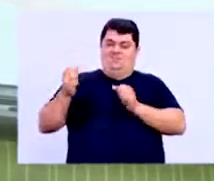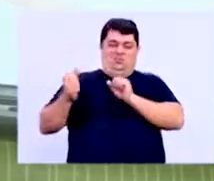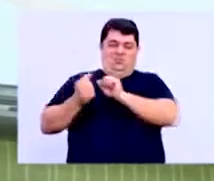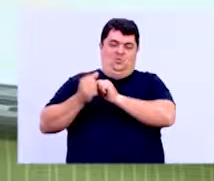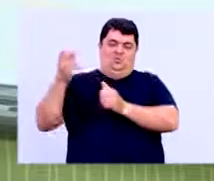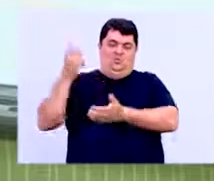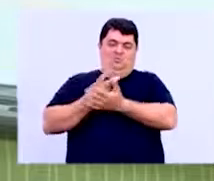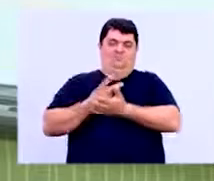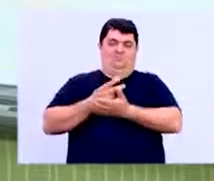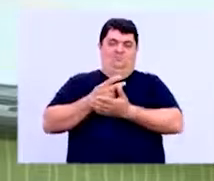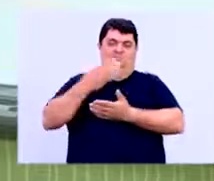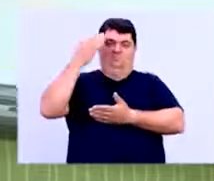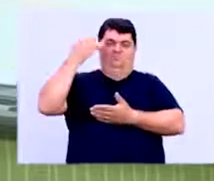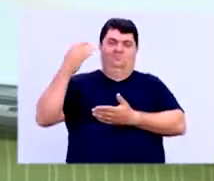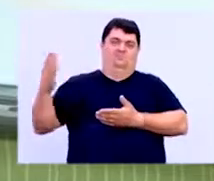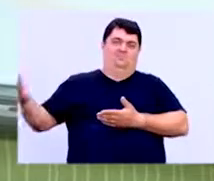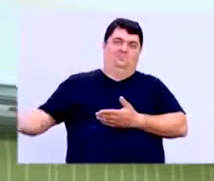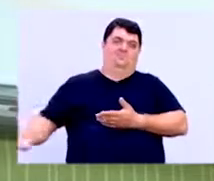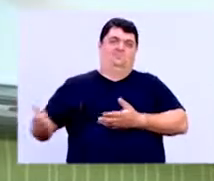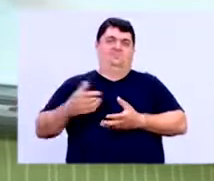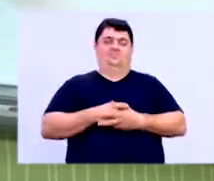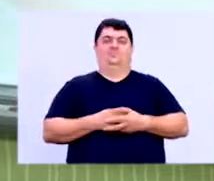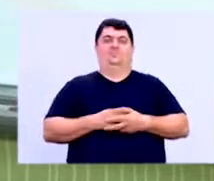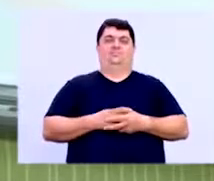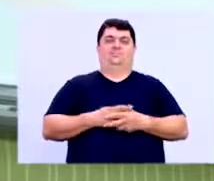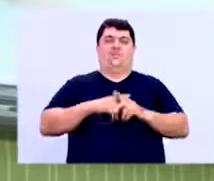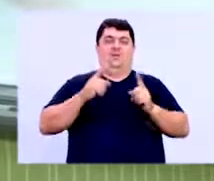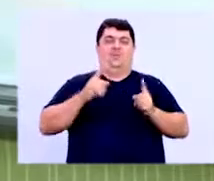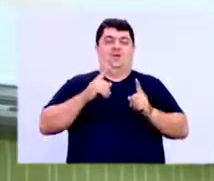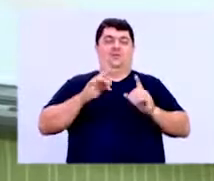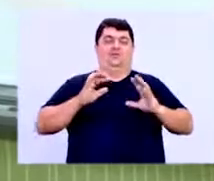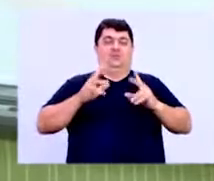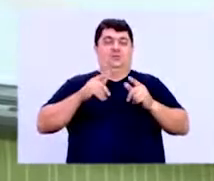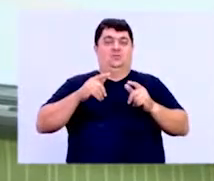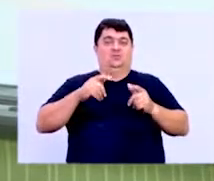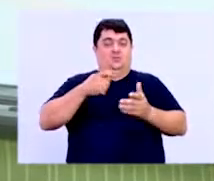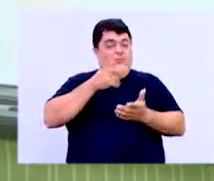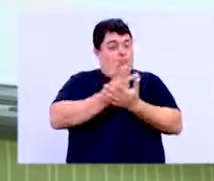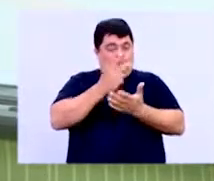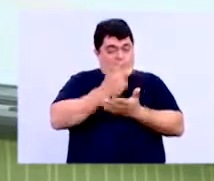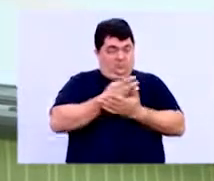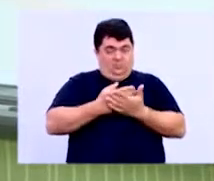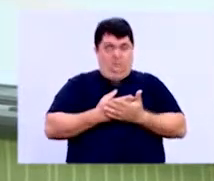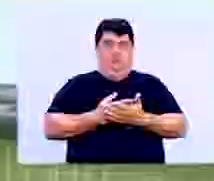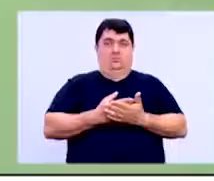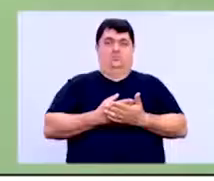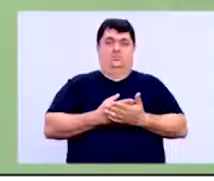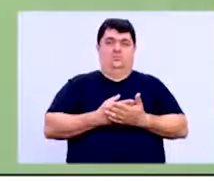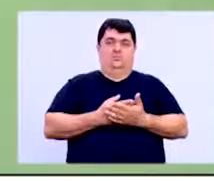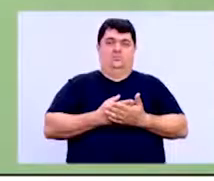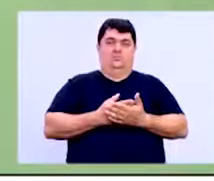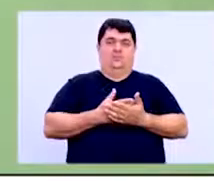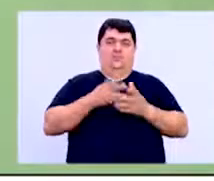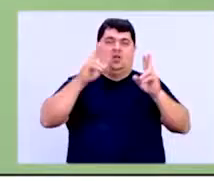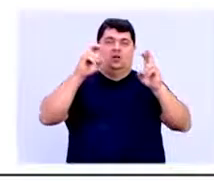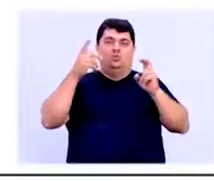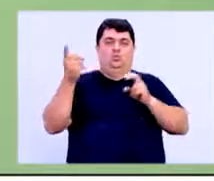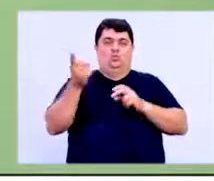aqui. Mas nem tudo é flores. Vamos continuar nossa aula. Vamos para o próximo